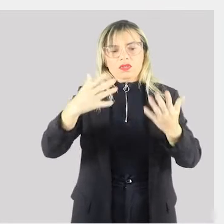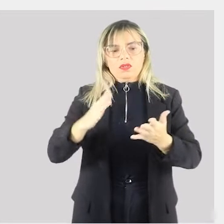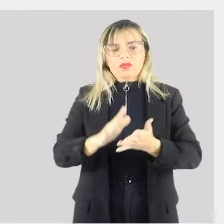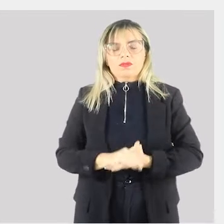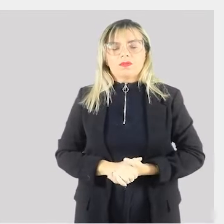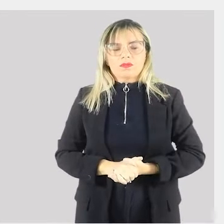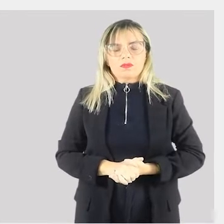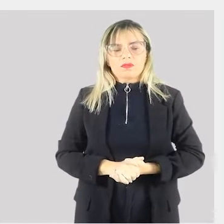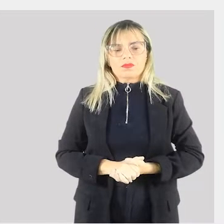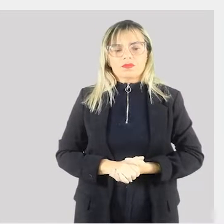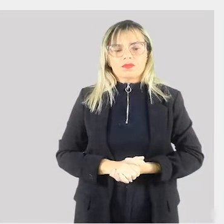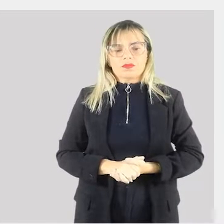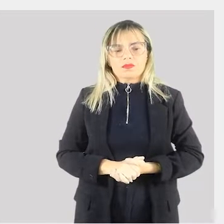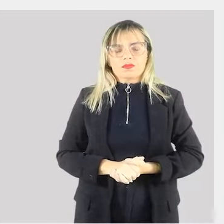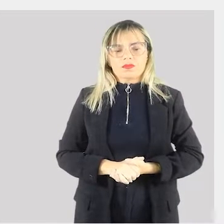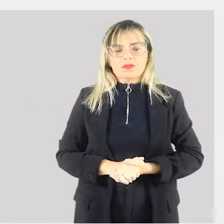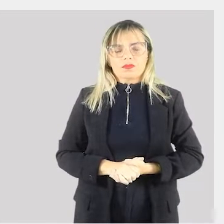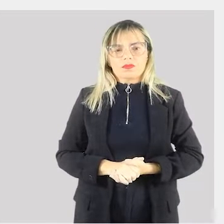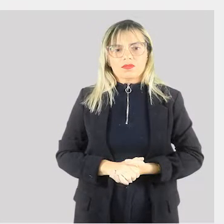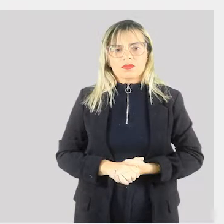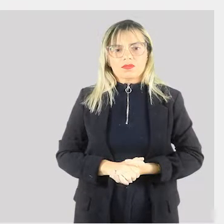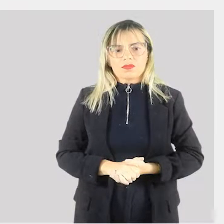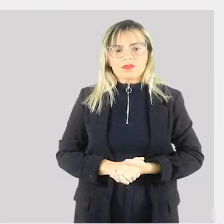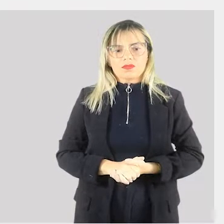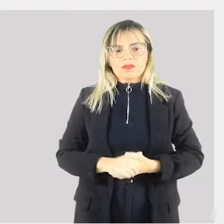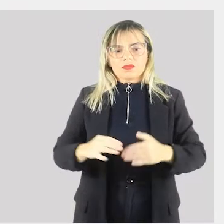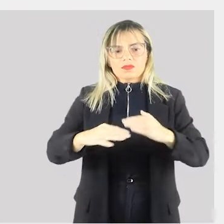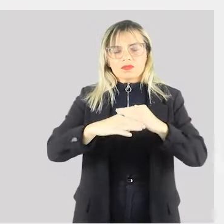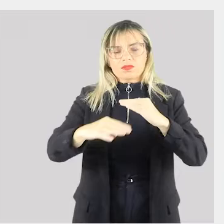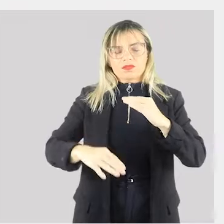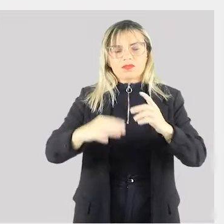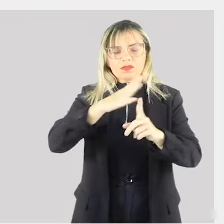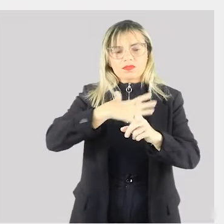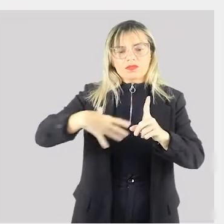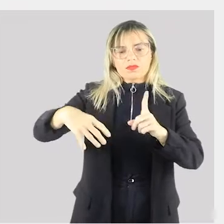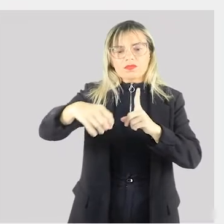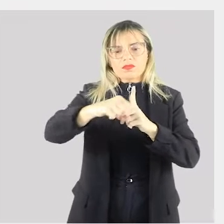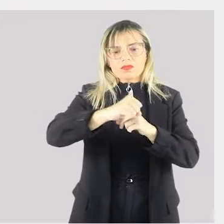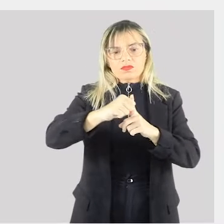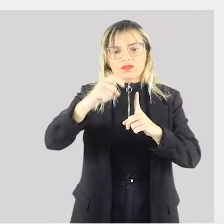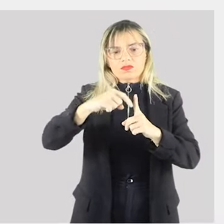continuar as diferenças sociais, as desigualdades